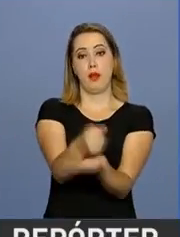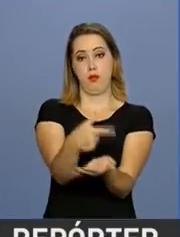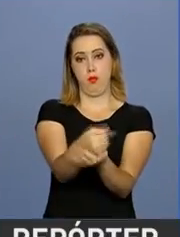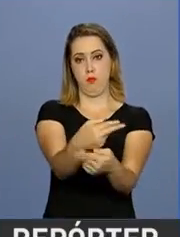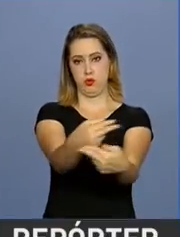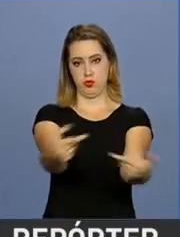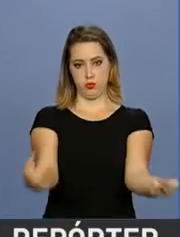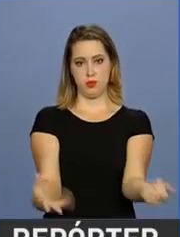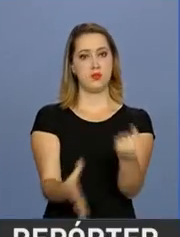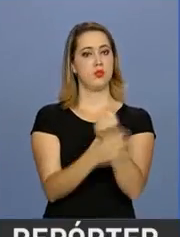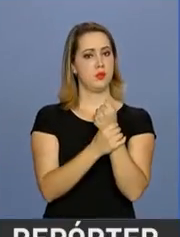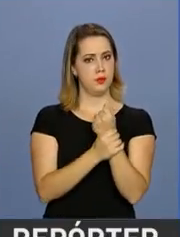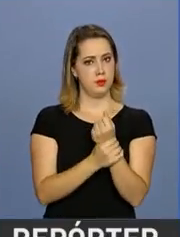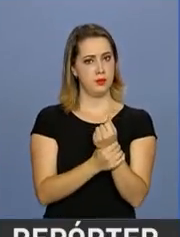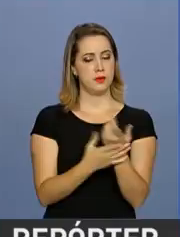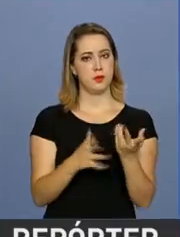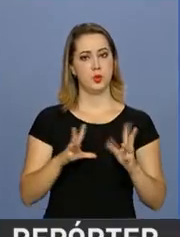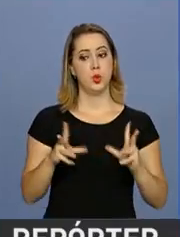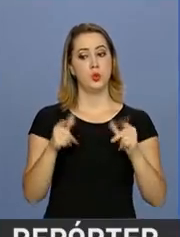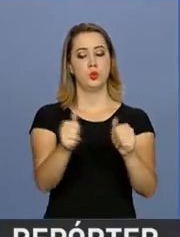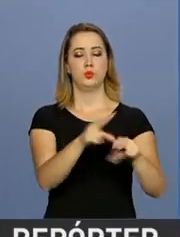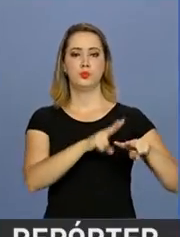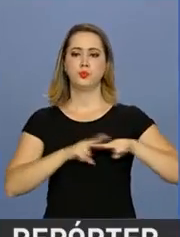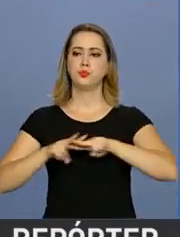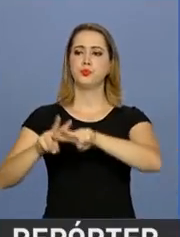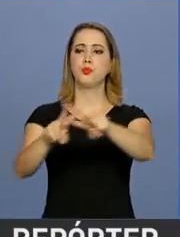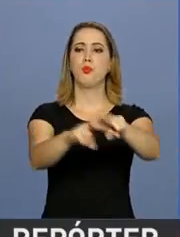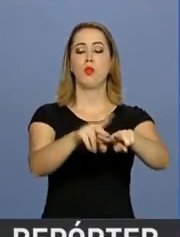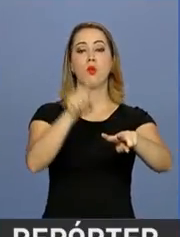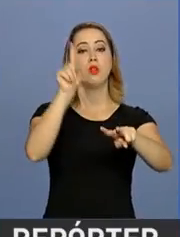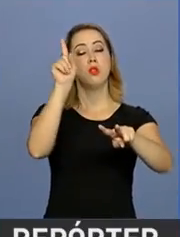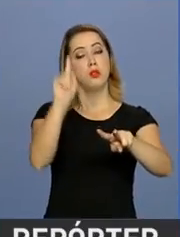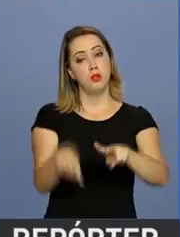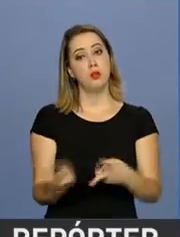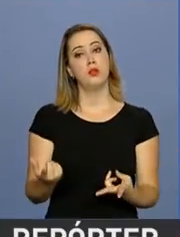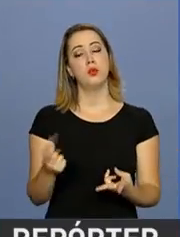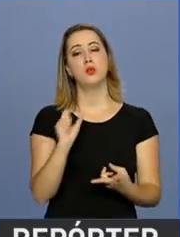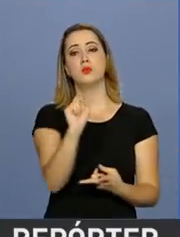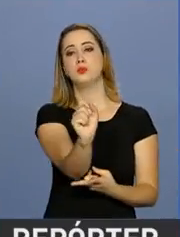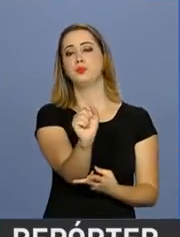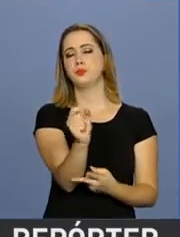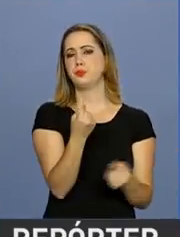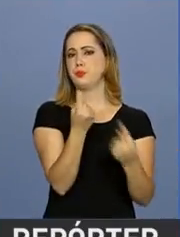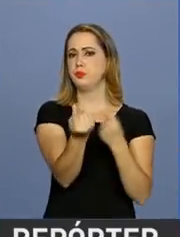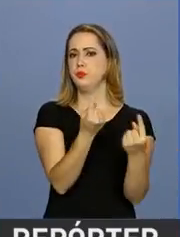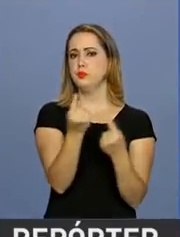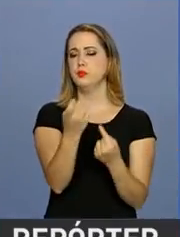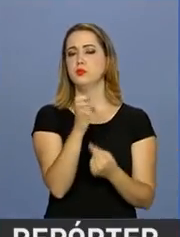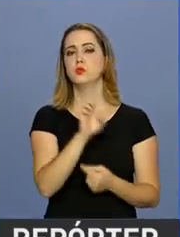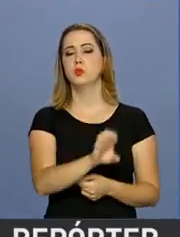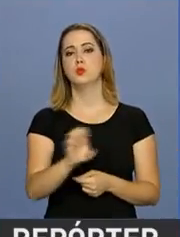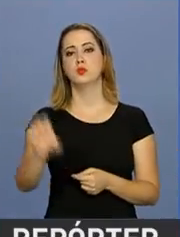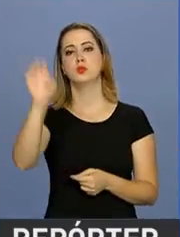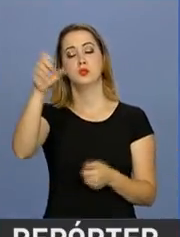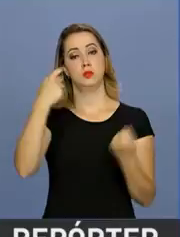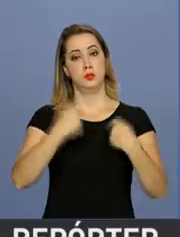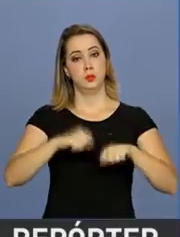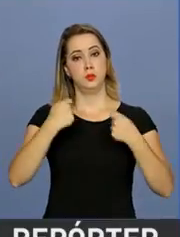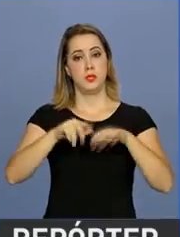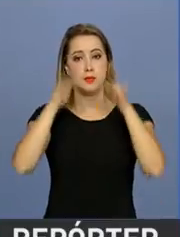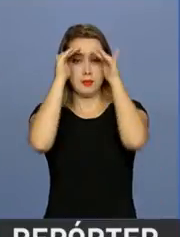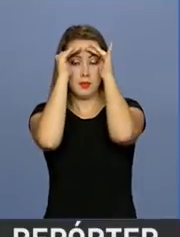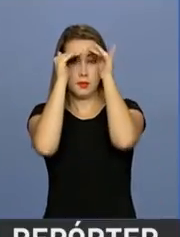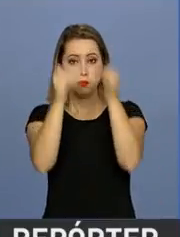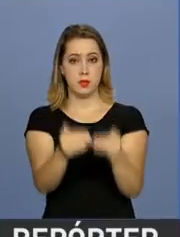por determinação do presidente a contrapartida será que os estados respeitem nesses presídios